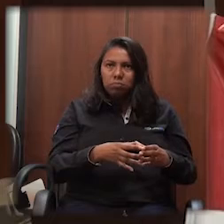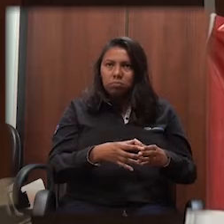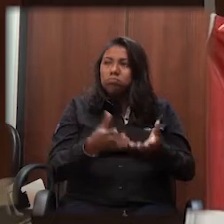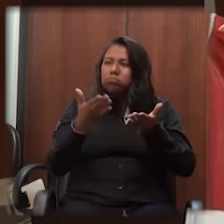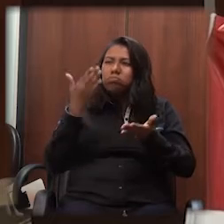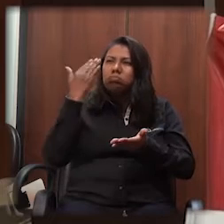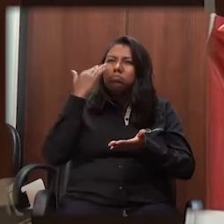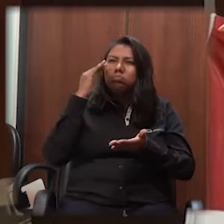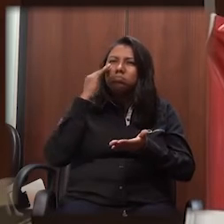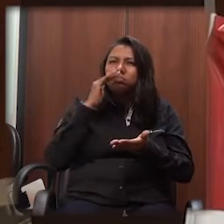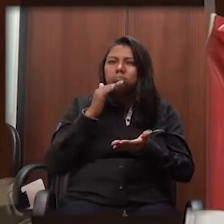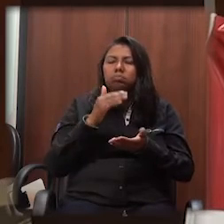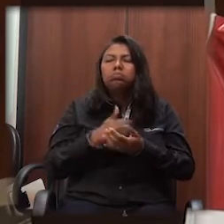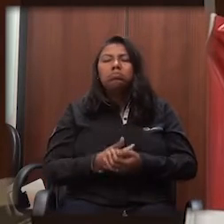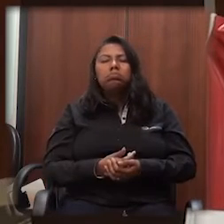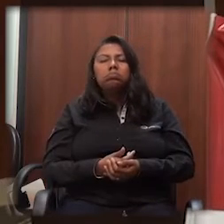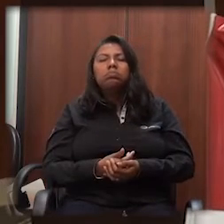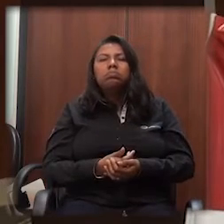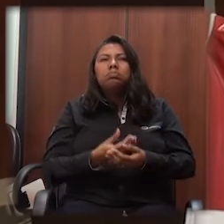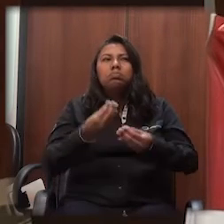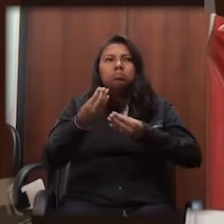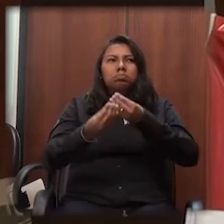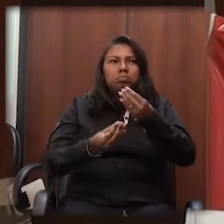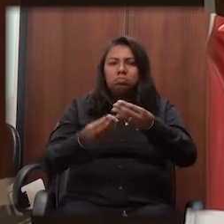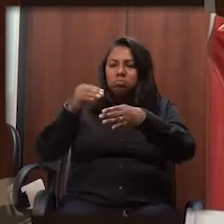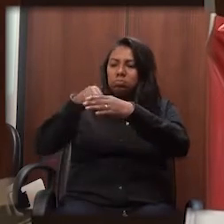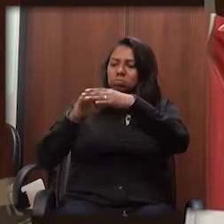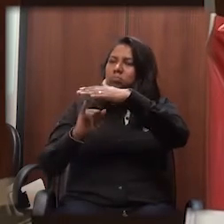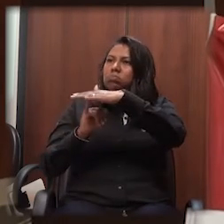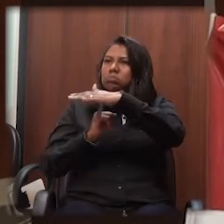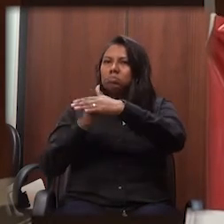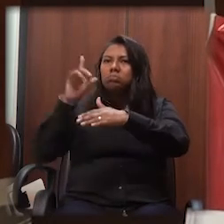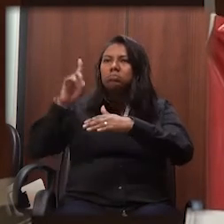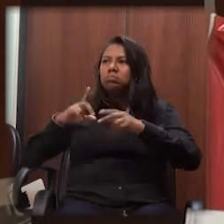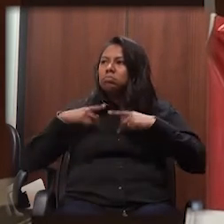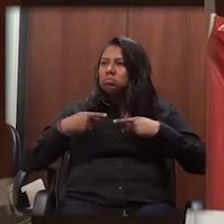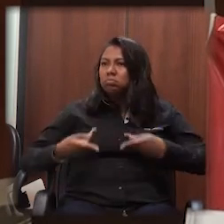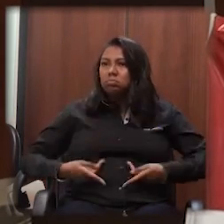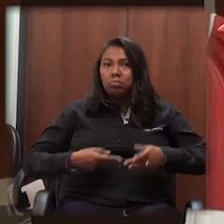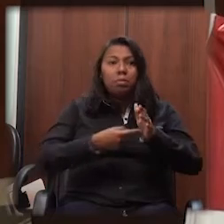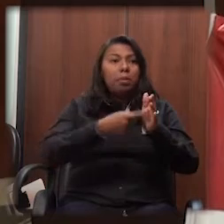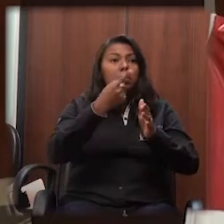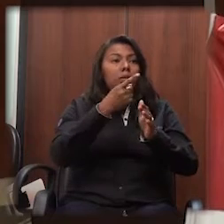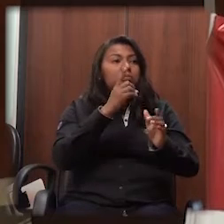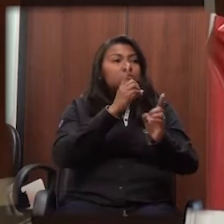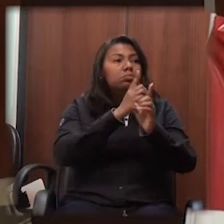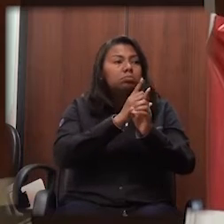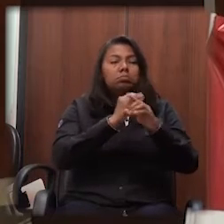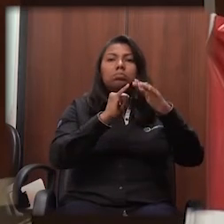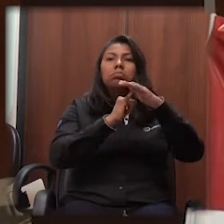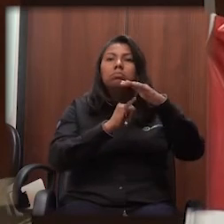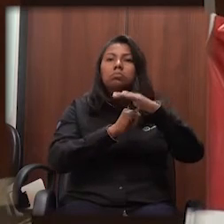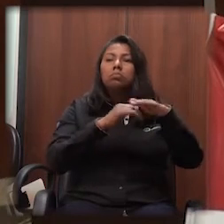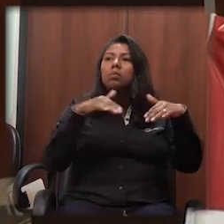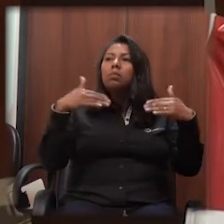um pouco como é que estava sendo tratado nas diversas instituições. Então, primeiro, identificando que instituição era